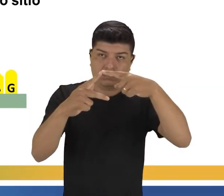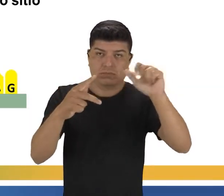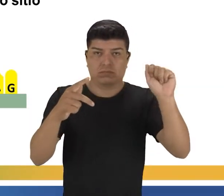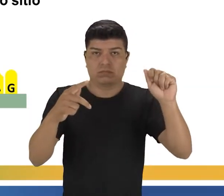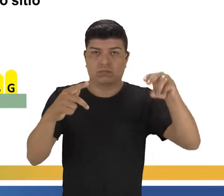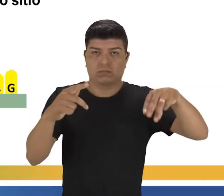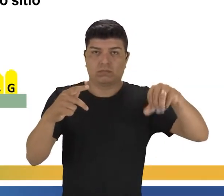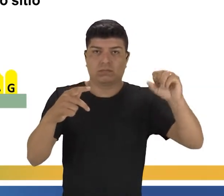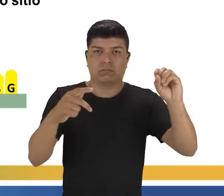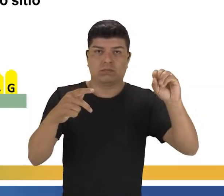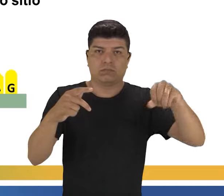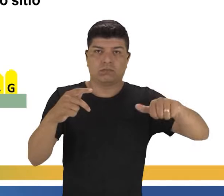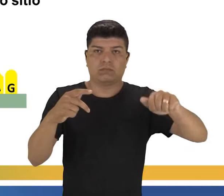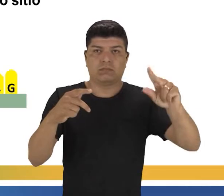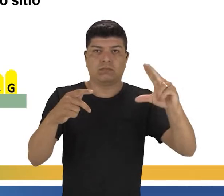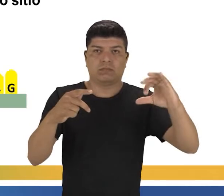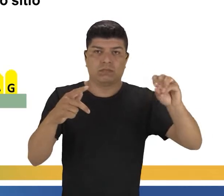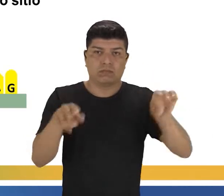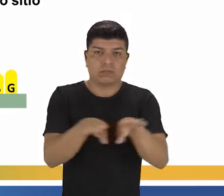tá?